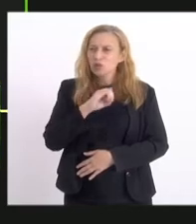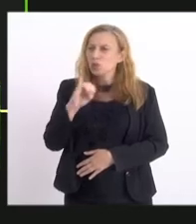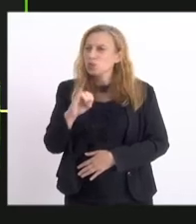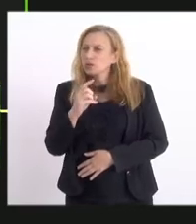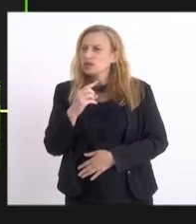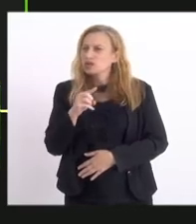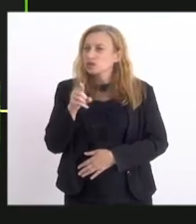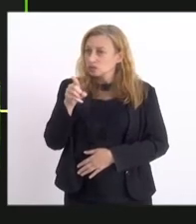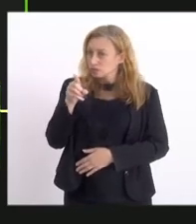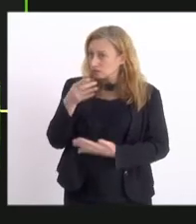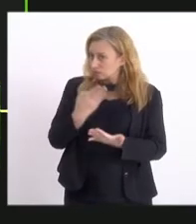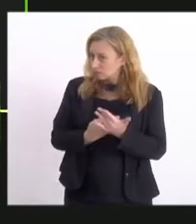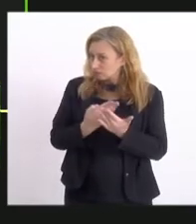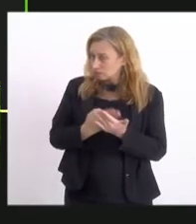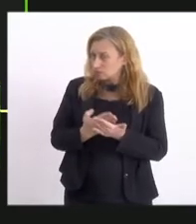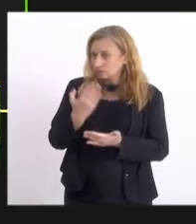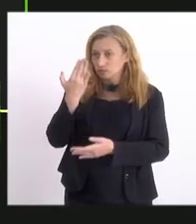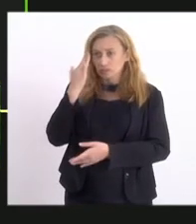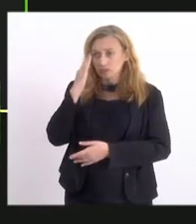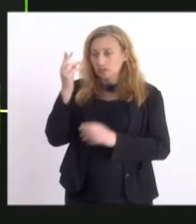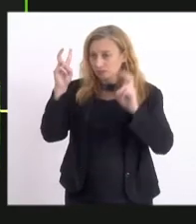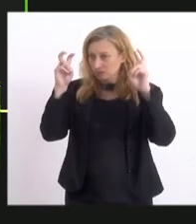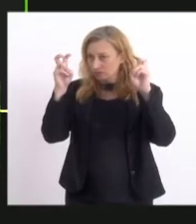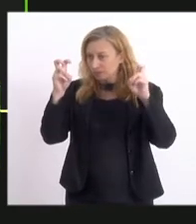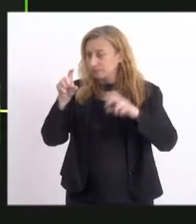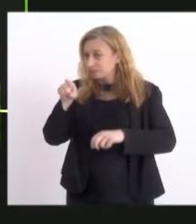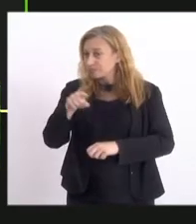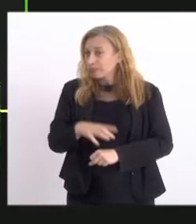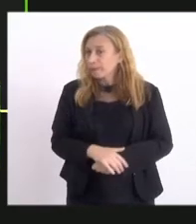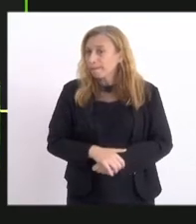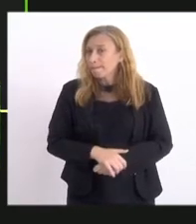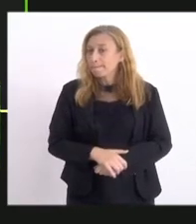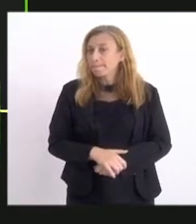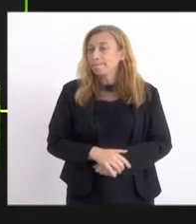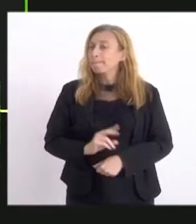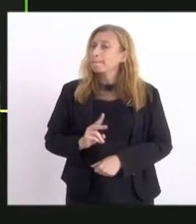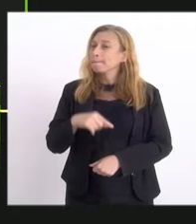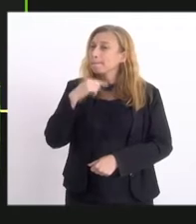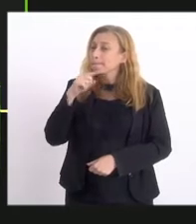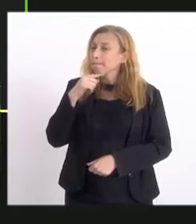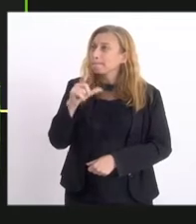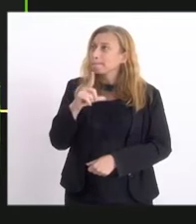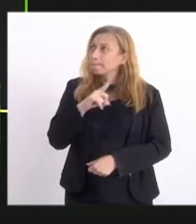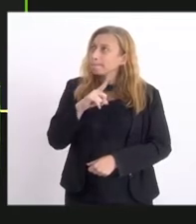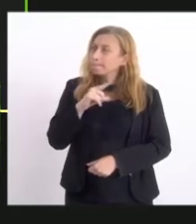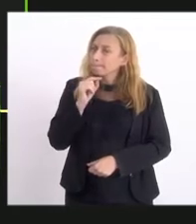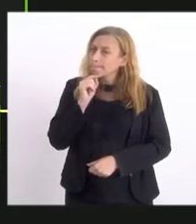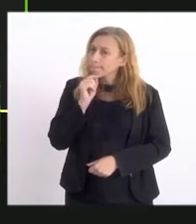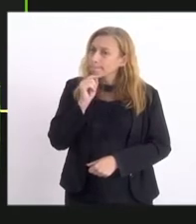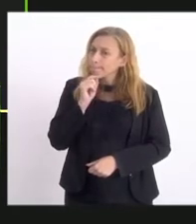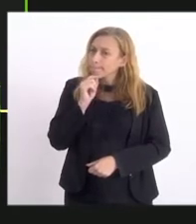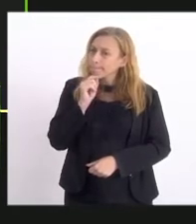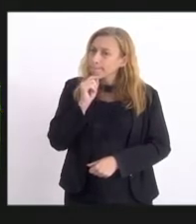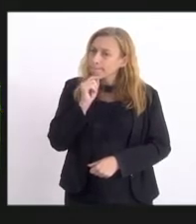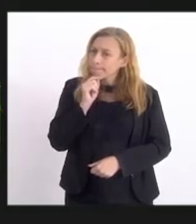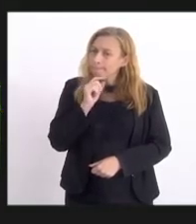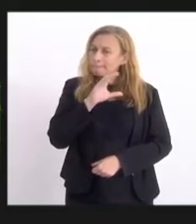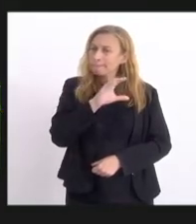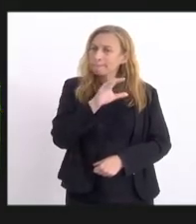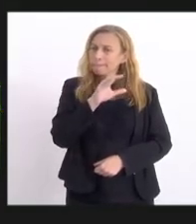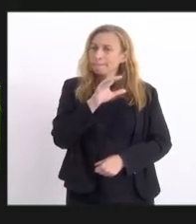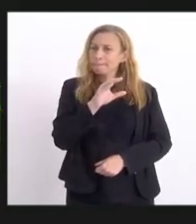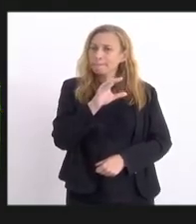Você que é um estudioso desse assunto, eu fico sempre na dúvida se uma carteira